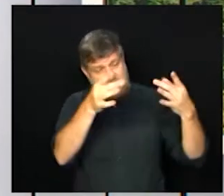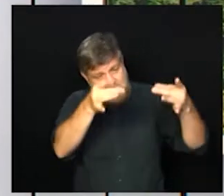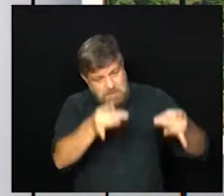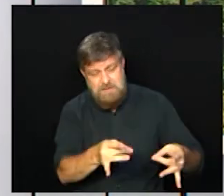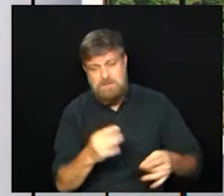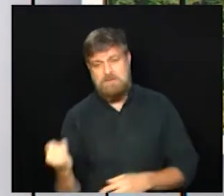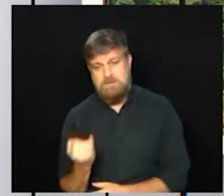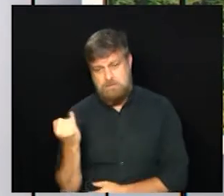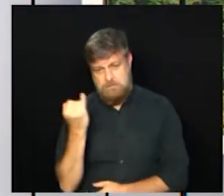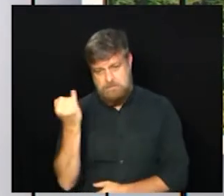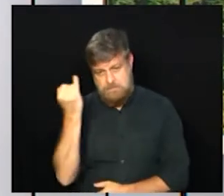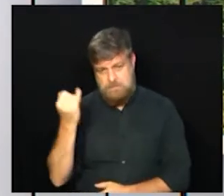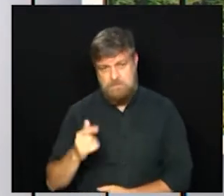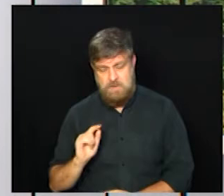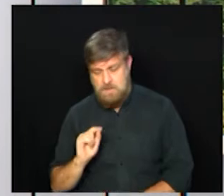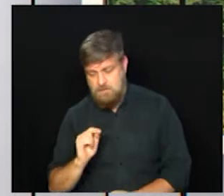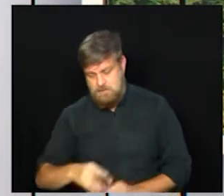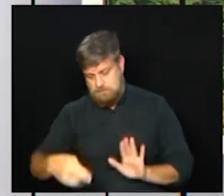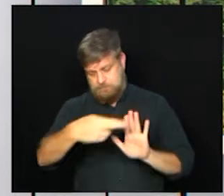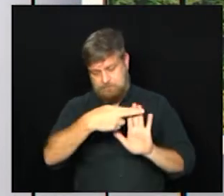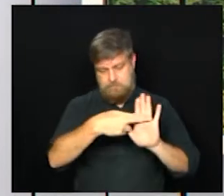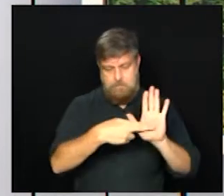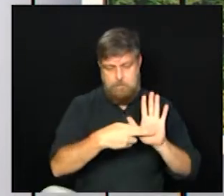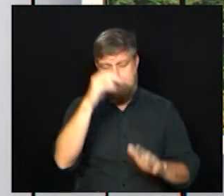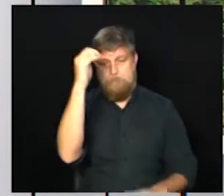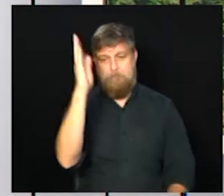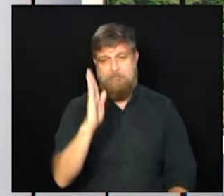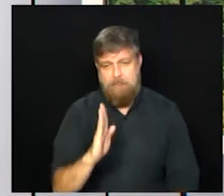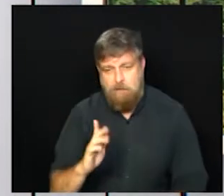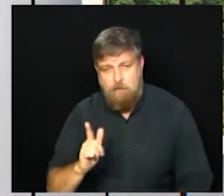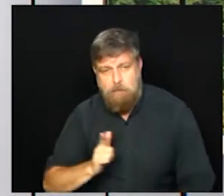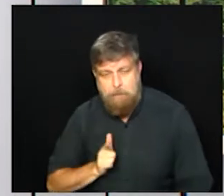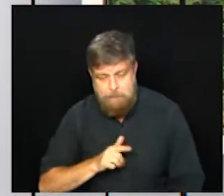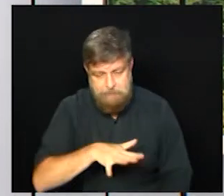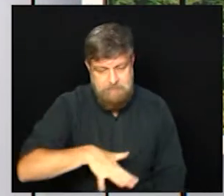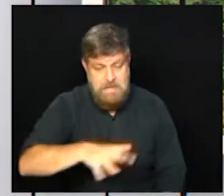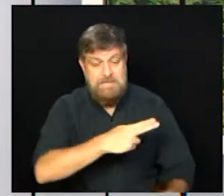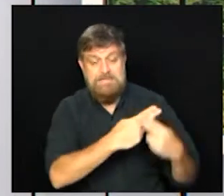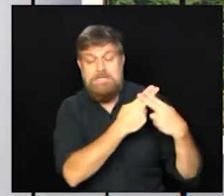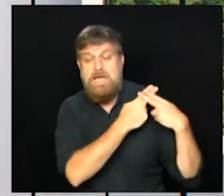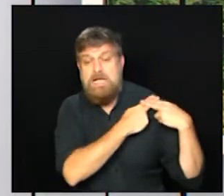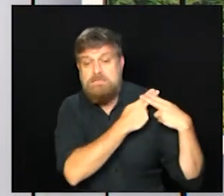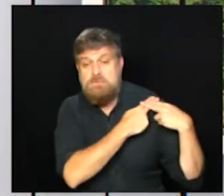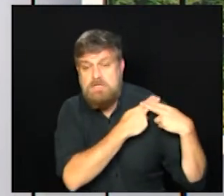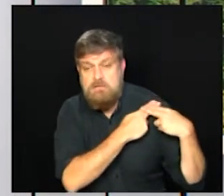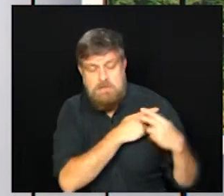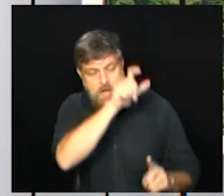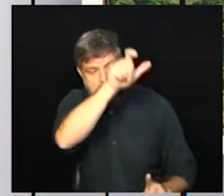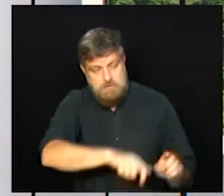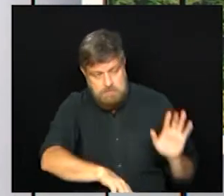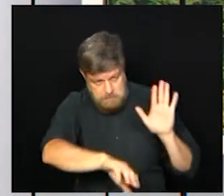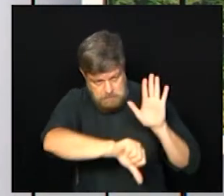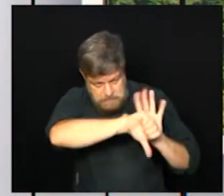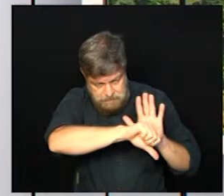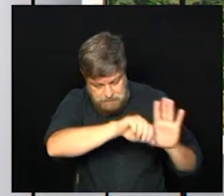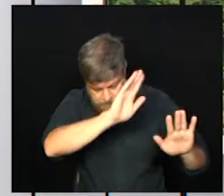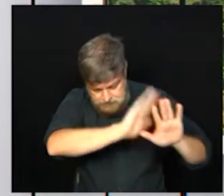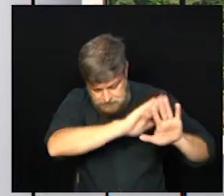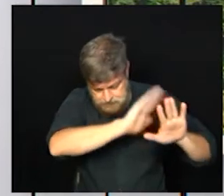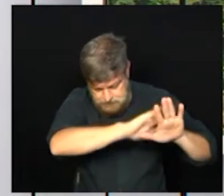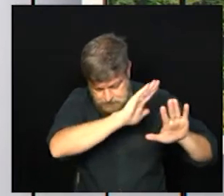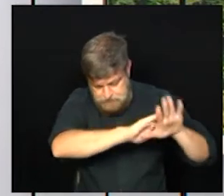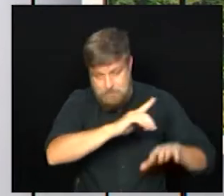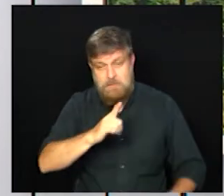importante, e é isso que a diretriz nacional, inclusive, dos serviços de responsabilização colocam, né? E nisso tem que haver